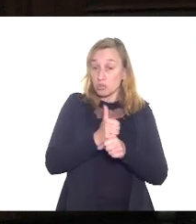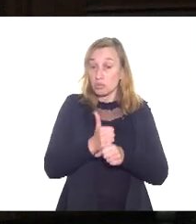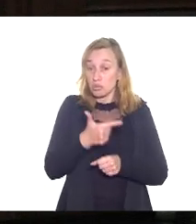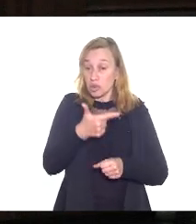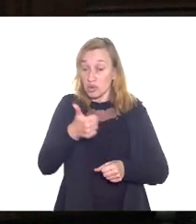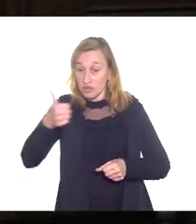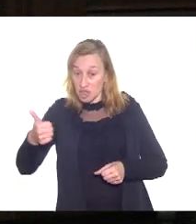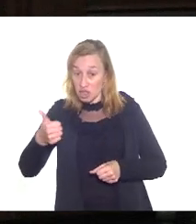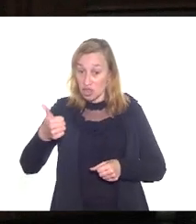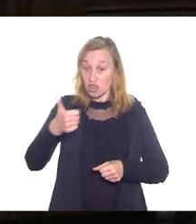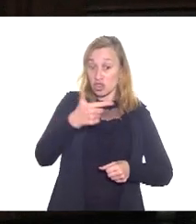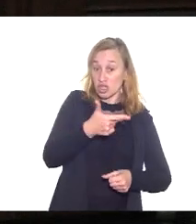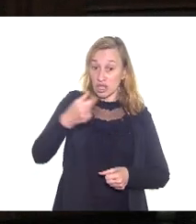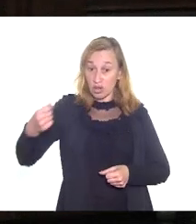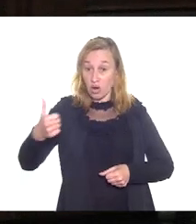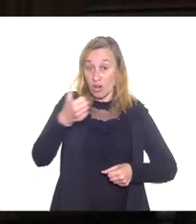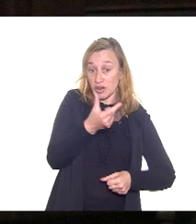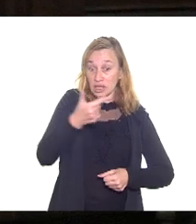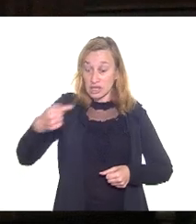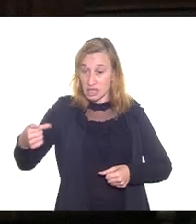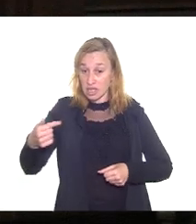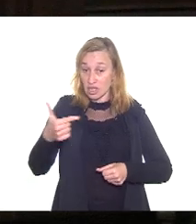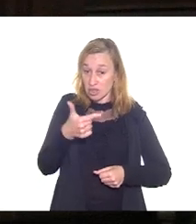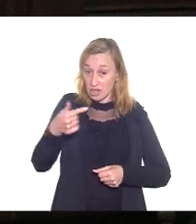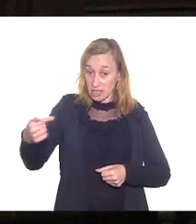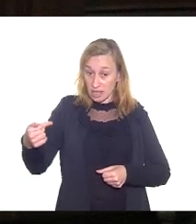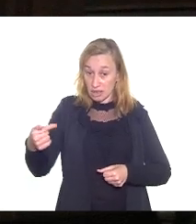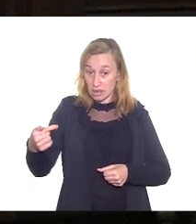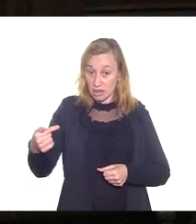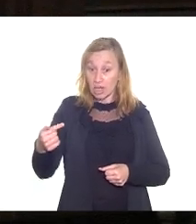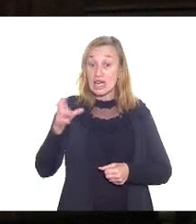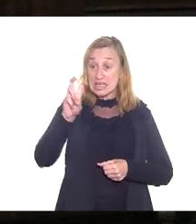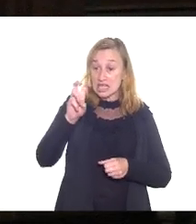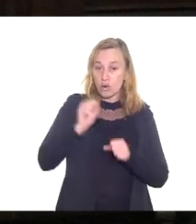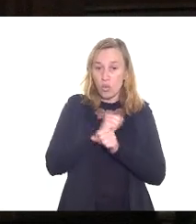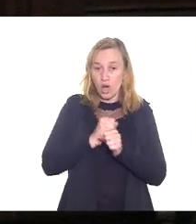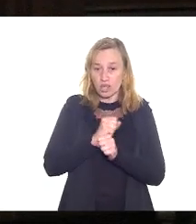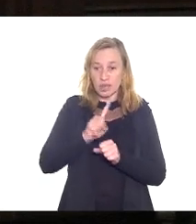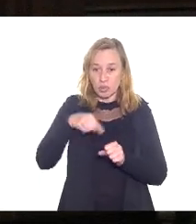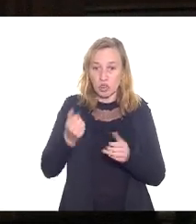19, 18, 17, 16. 5 anos.